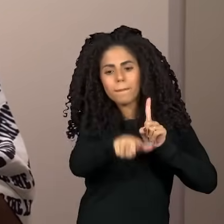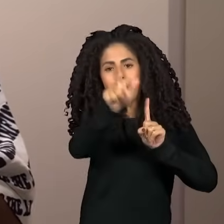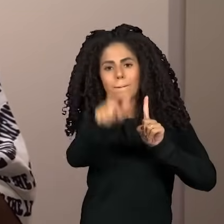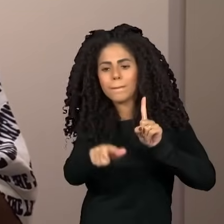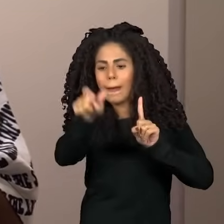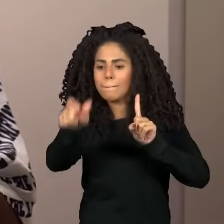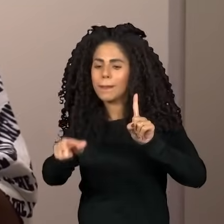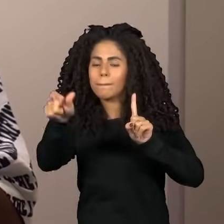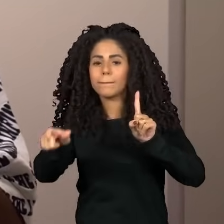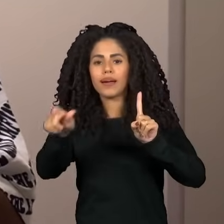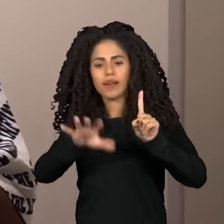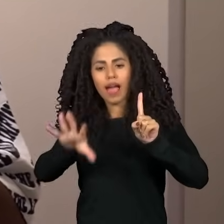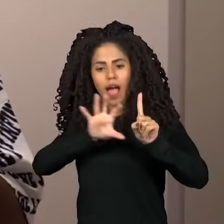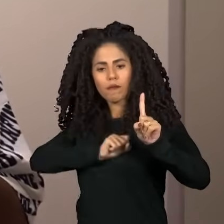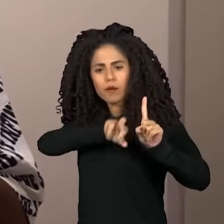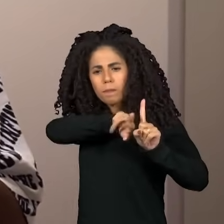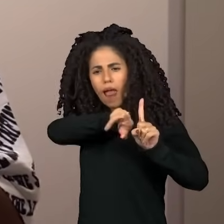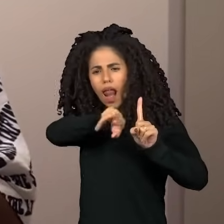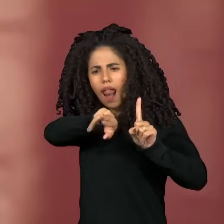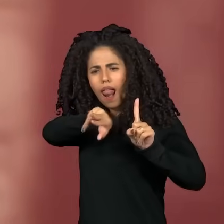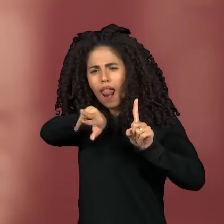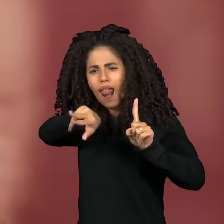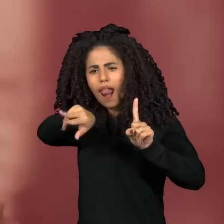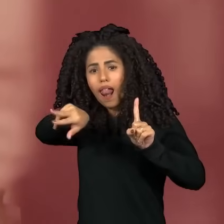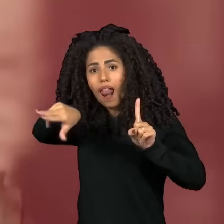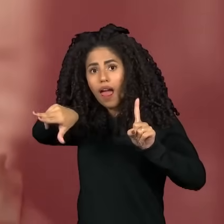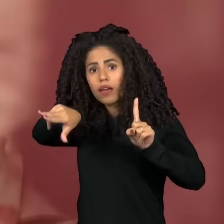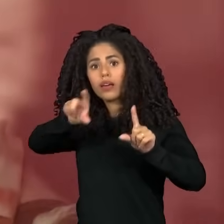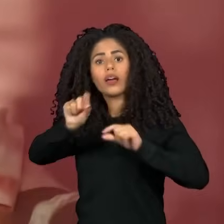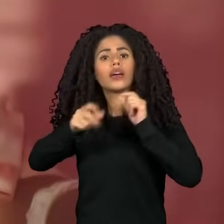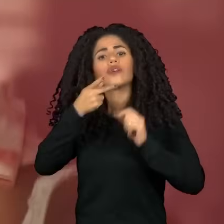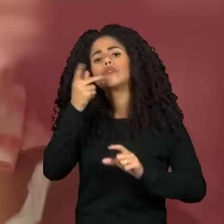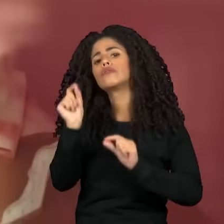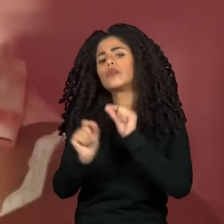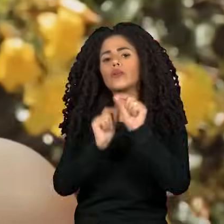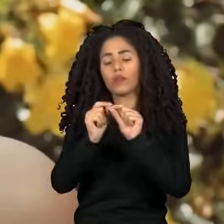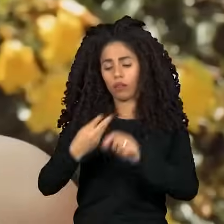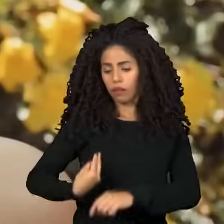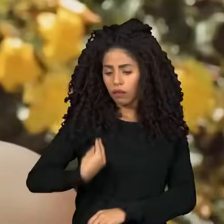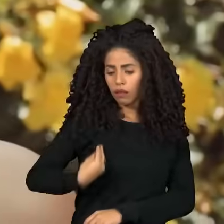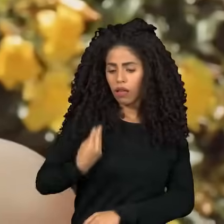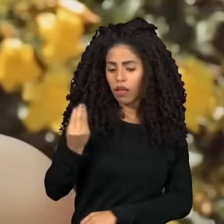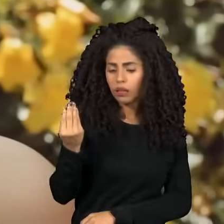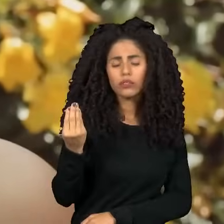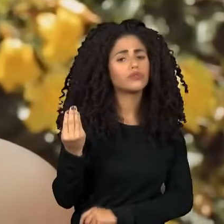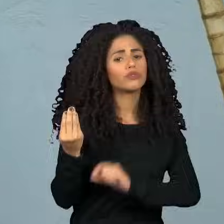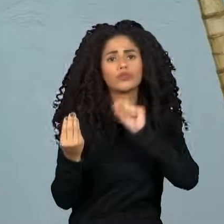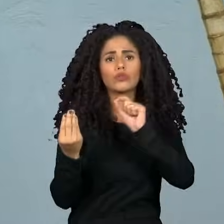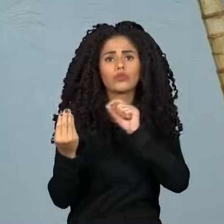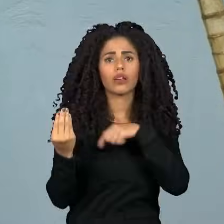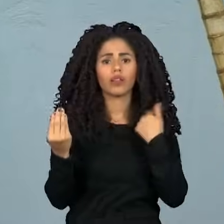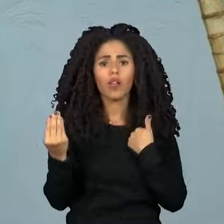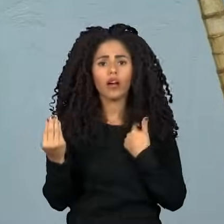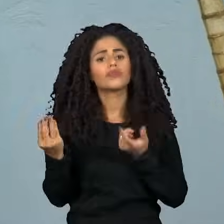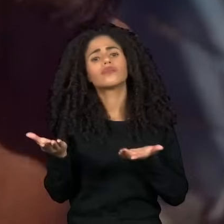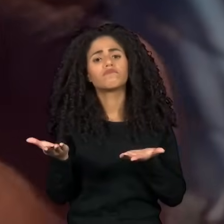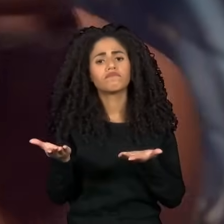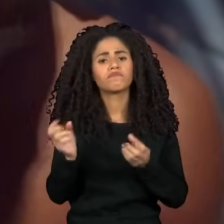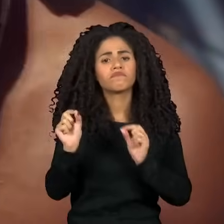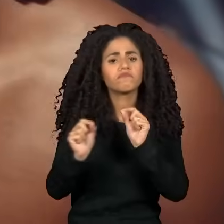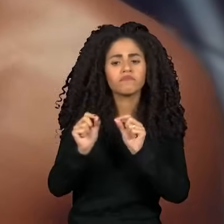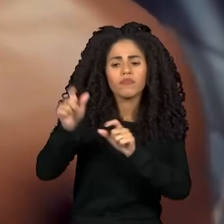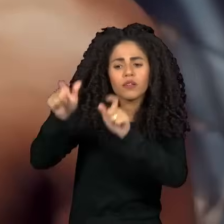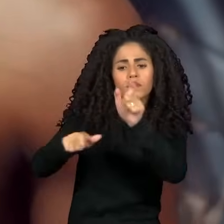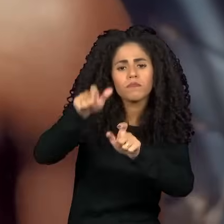que significa muitos amores, mais amor. E eu falo que na vida, a gente passa pela vida das pessoas deixando amores,